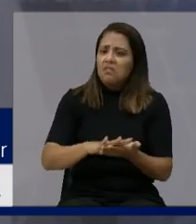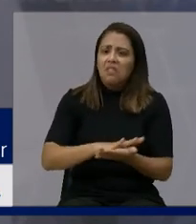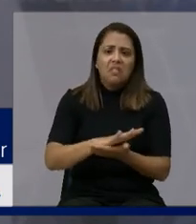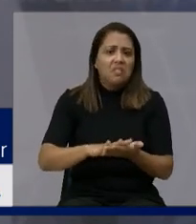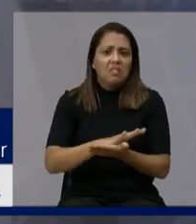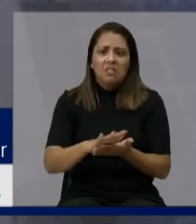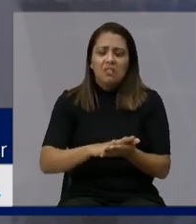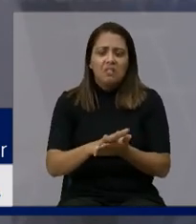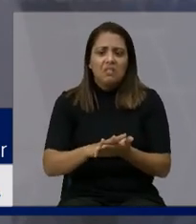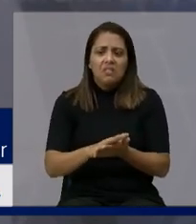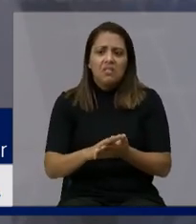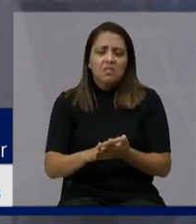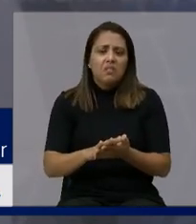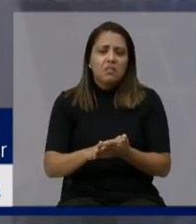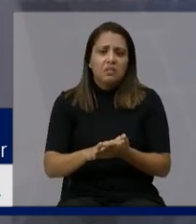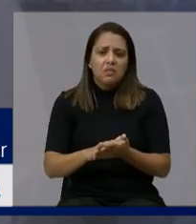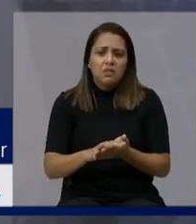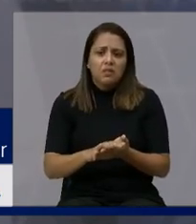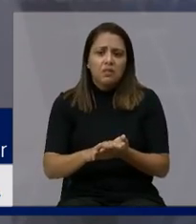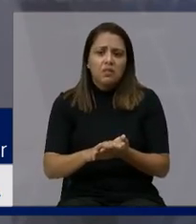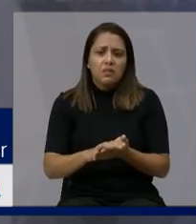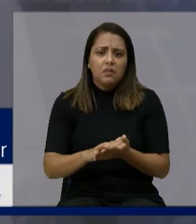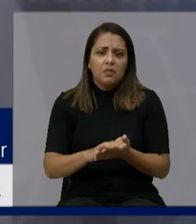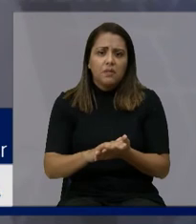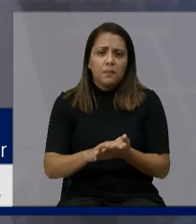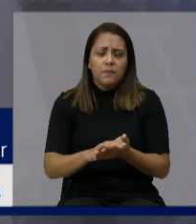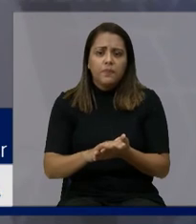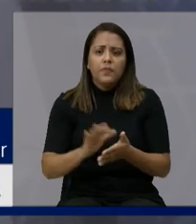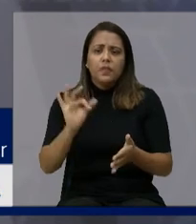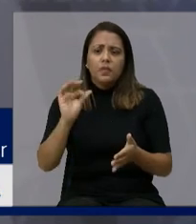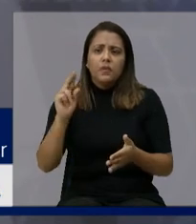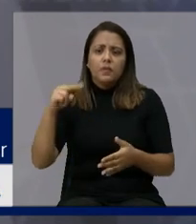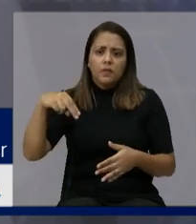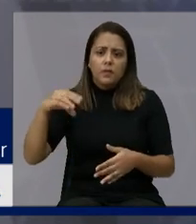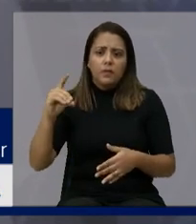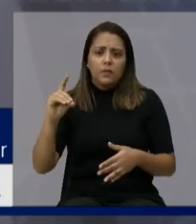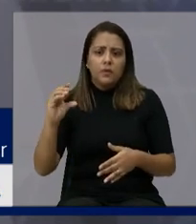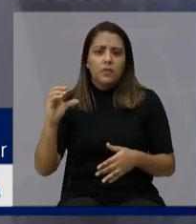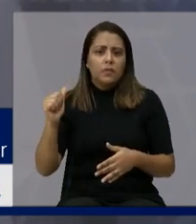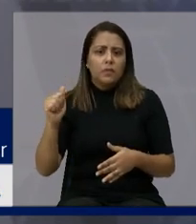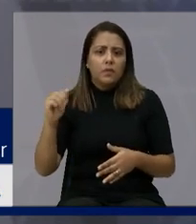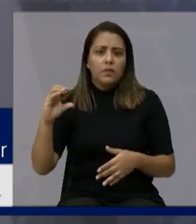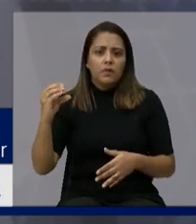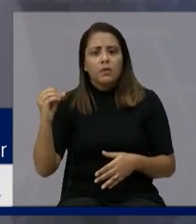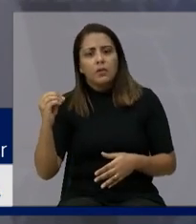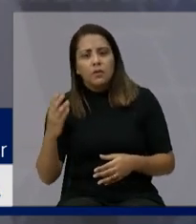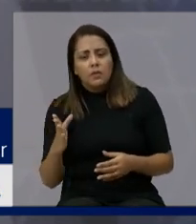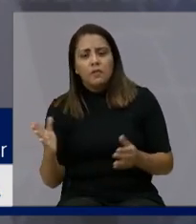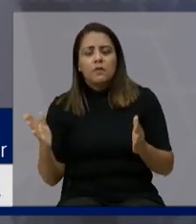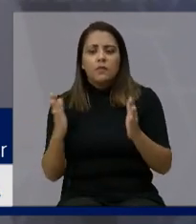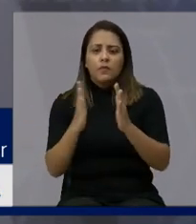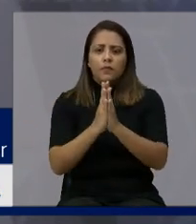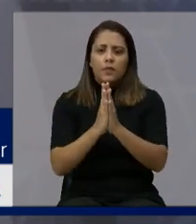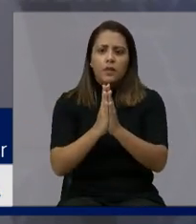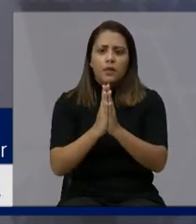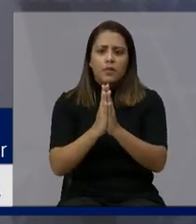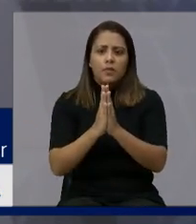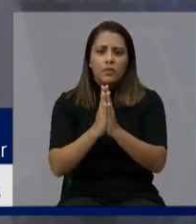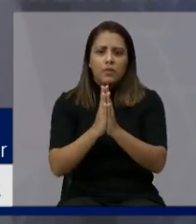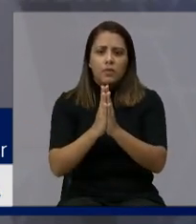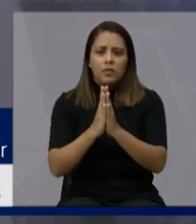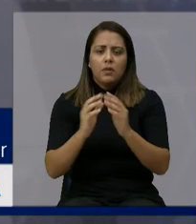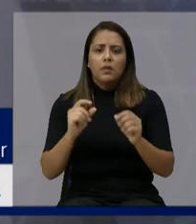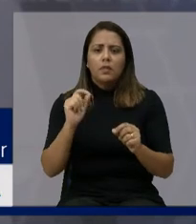e adolescentes. A Fundação fecha unidades e a Fundação extingue